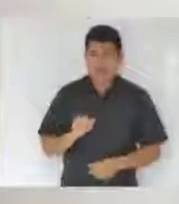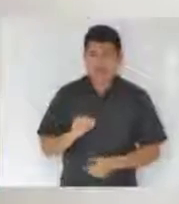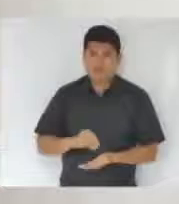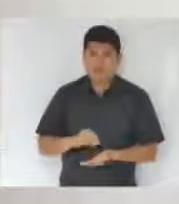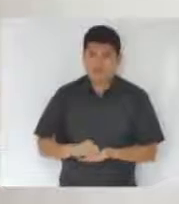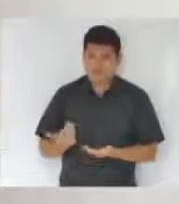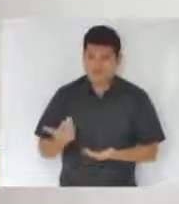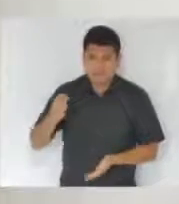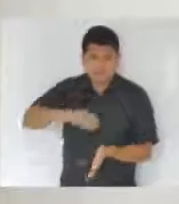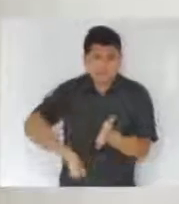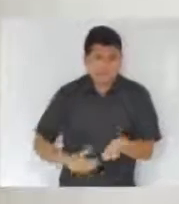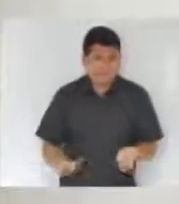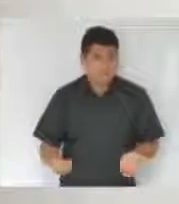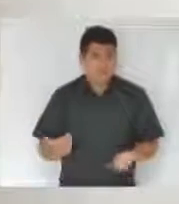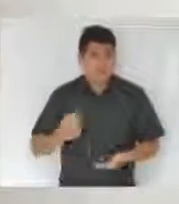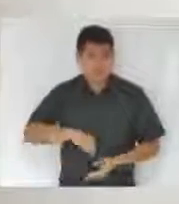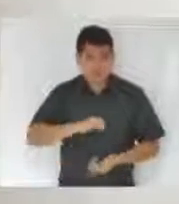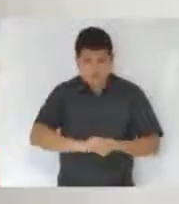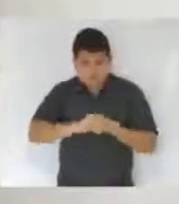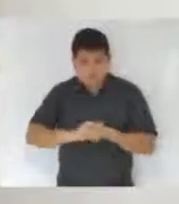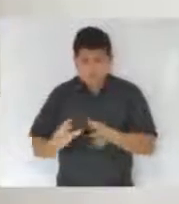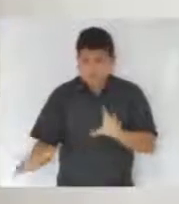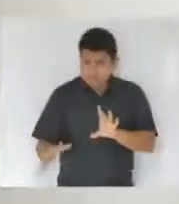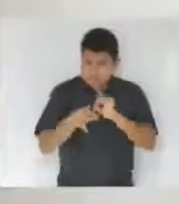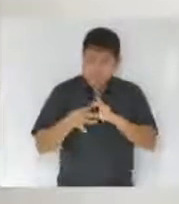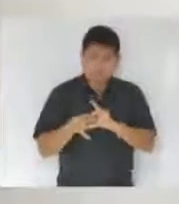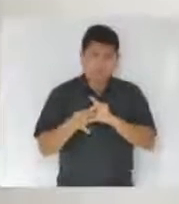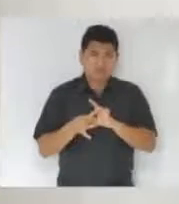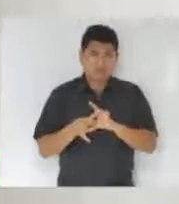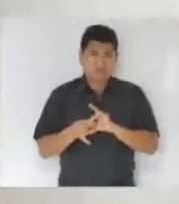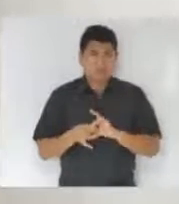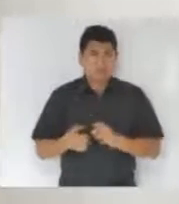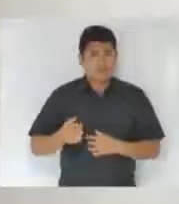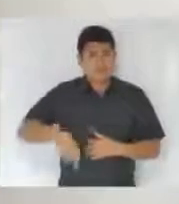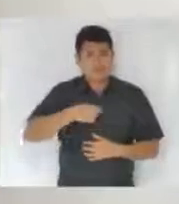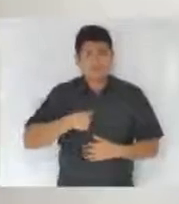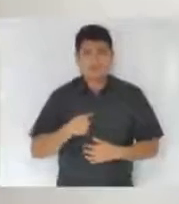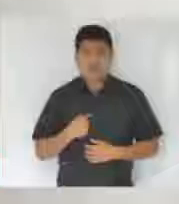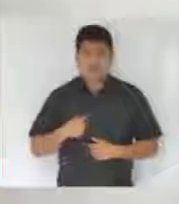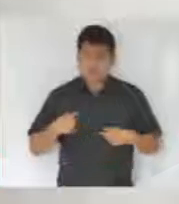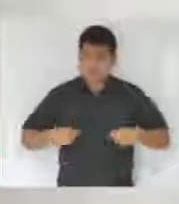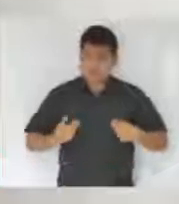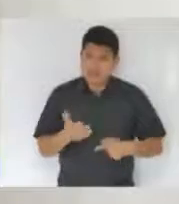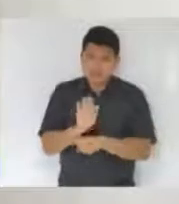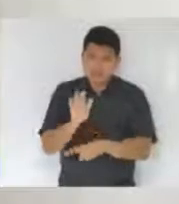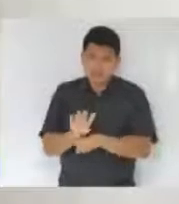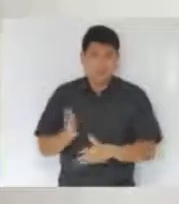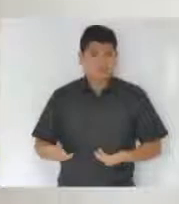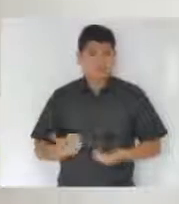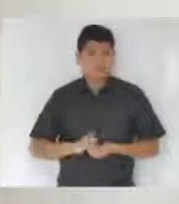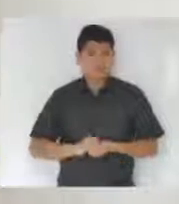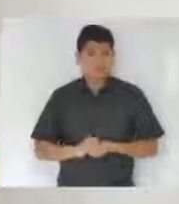aqui para ajudar, nós queremos contribuir. Então fica aqui a nossa reflexão, principalmente a